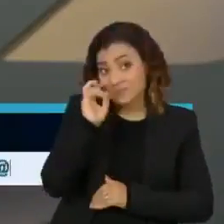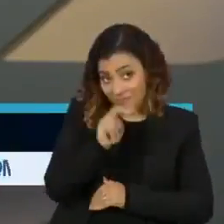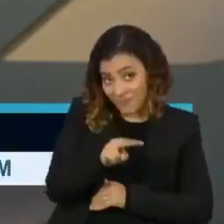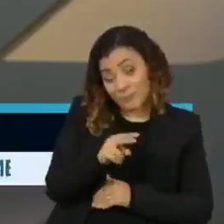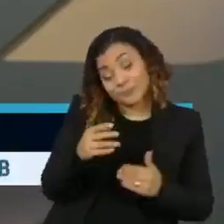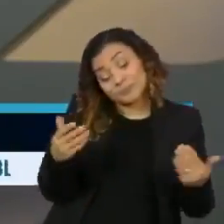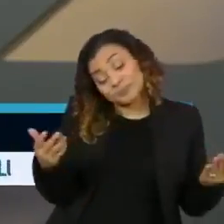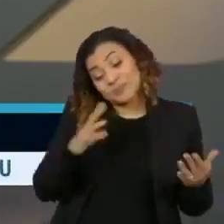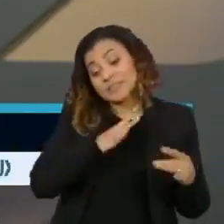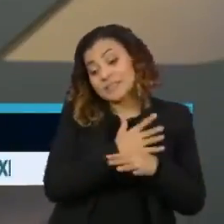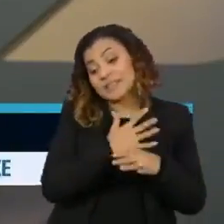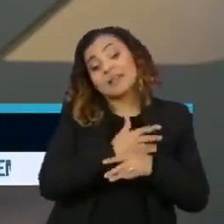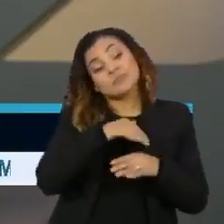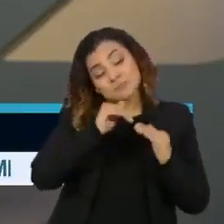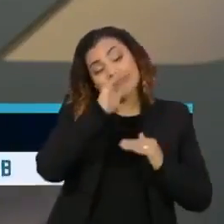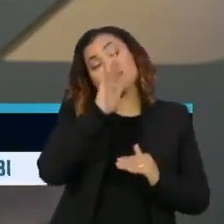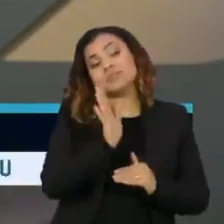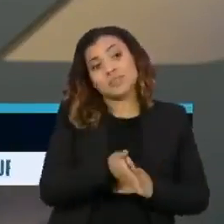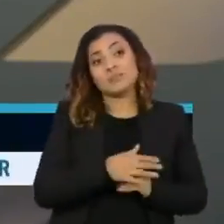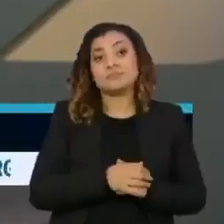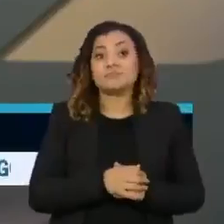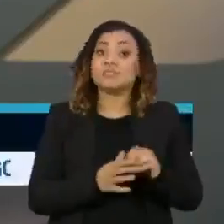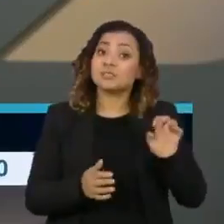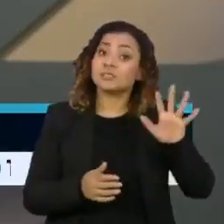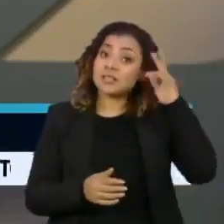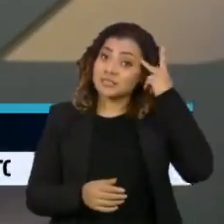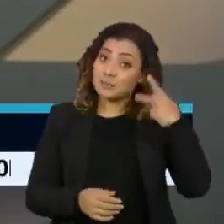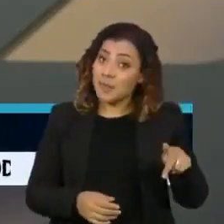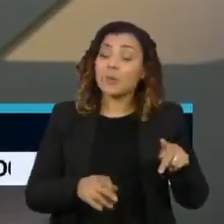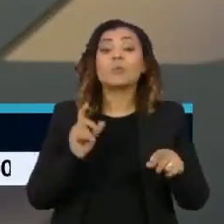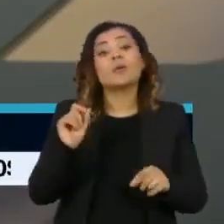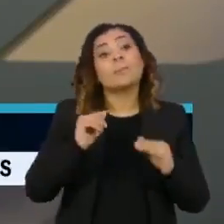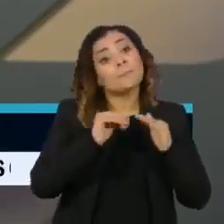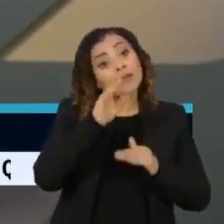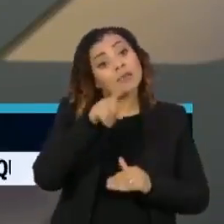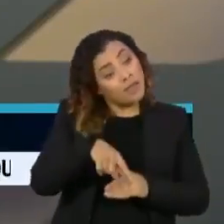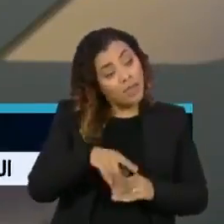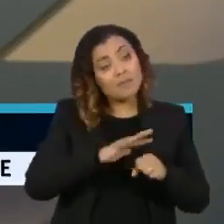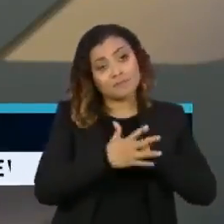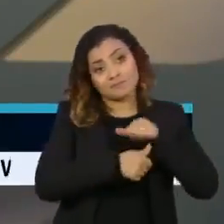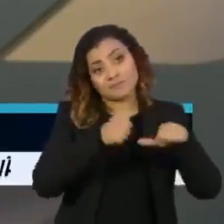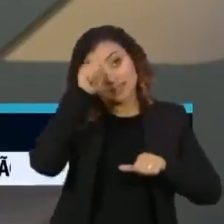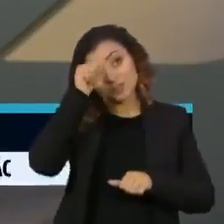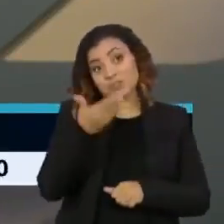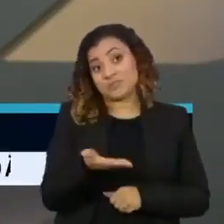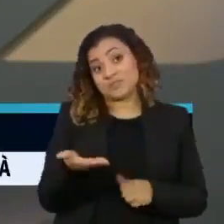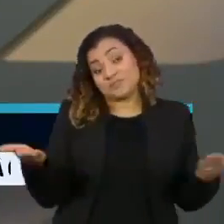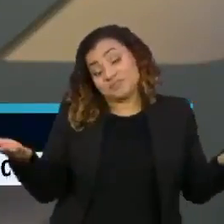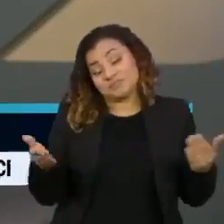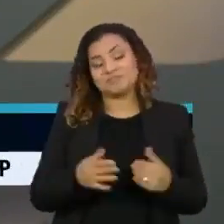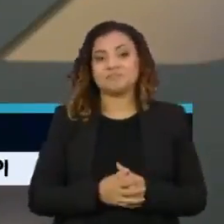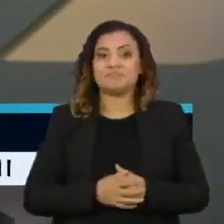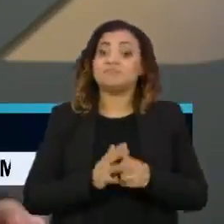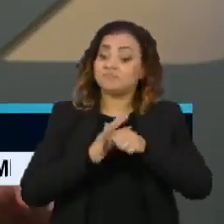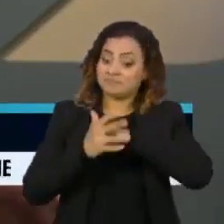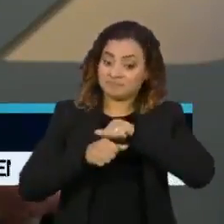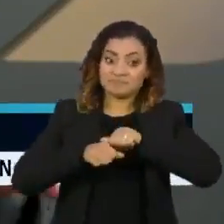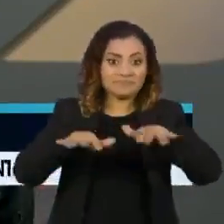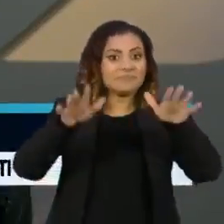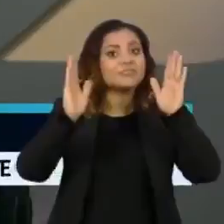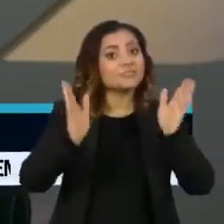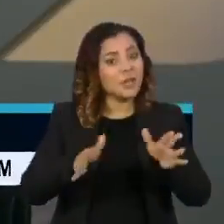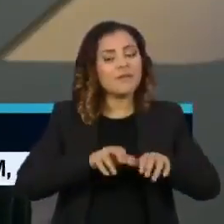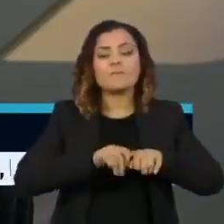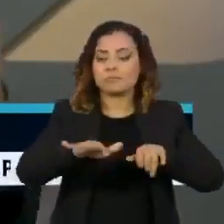casos que nós estamos tendo na cidade São de do Estado São de da dessa variante então variante chegou